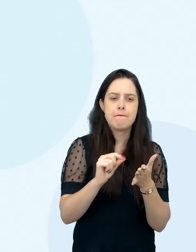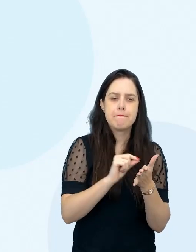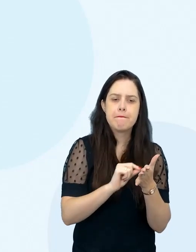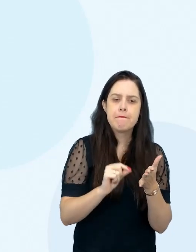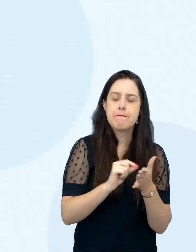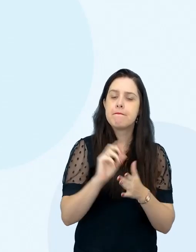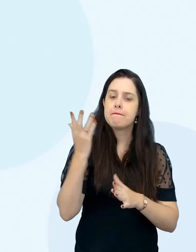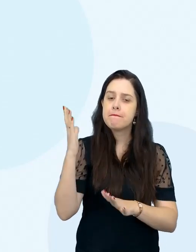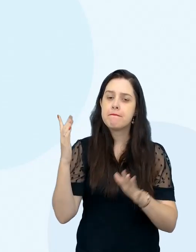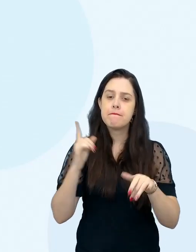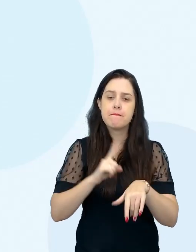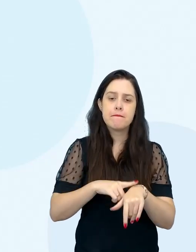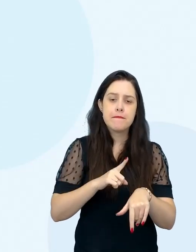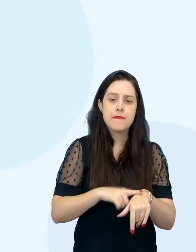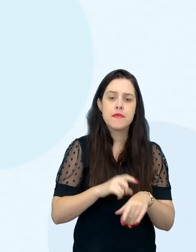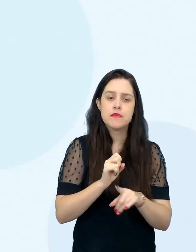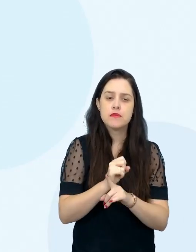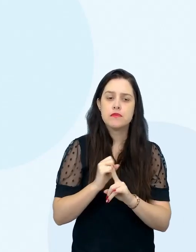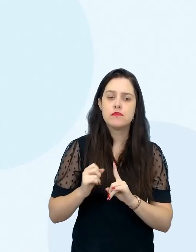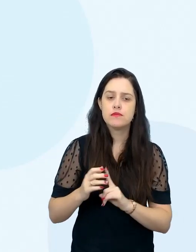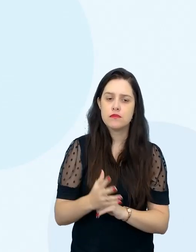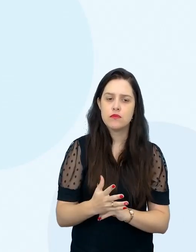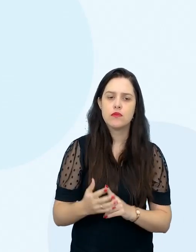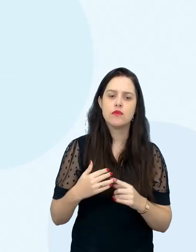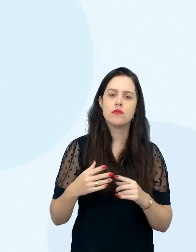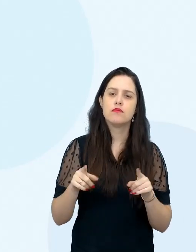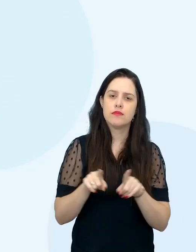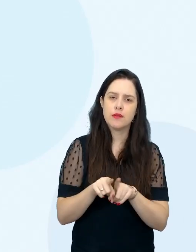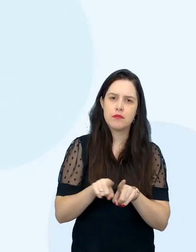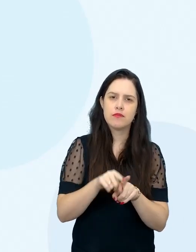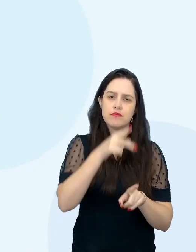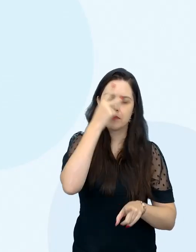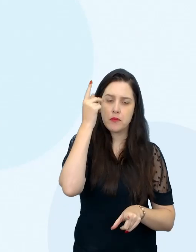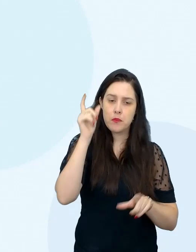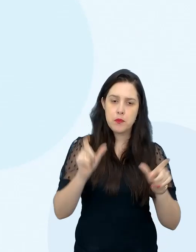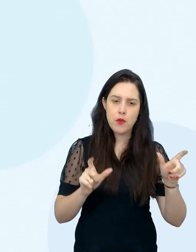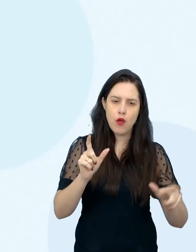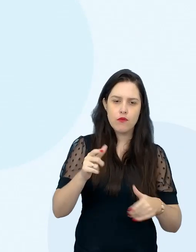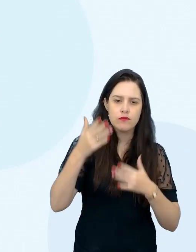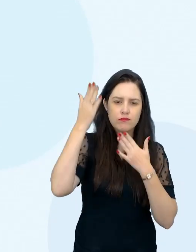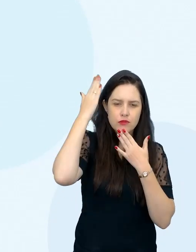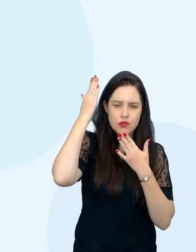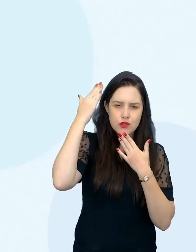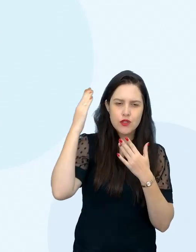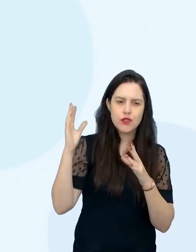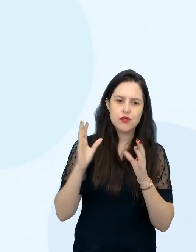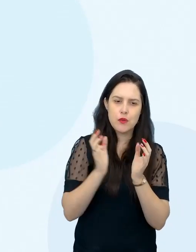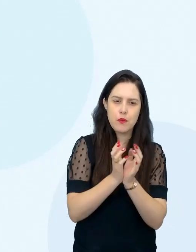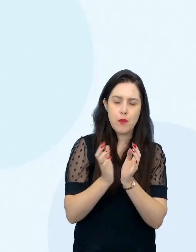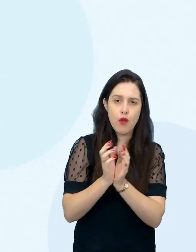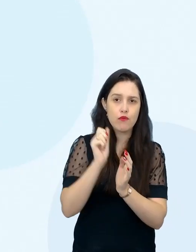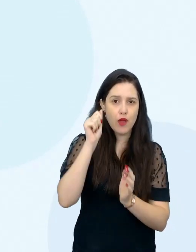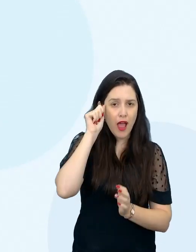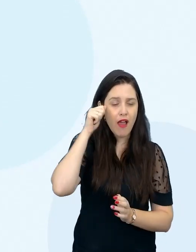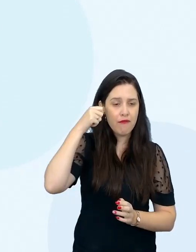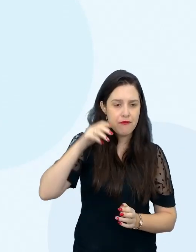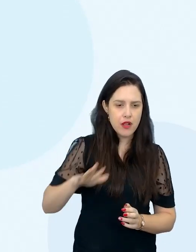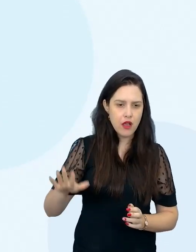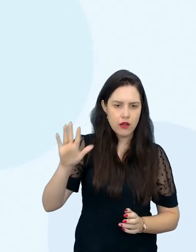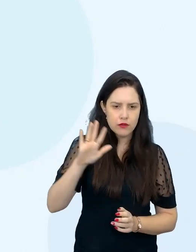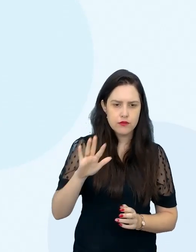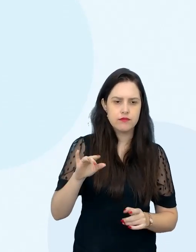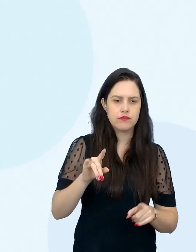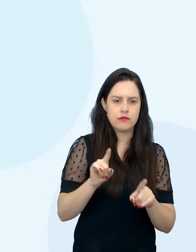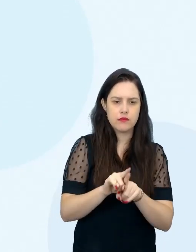paisagem do tempo em distintas sociedades, incluindo os povos indígenas originários e os povos africanos. E a